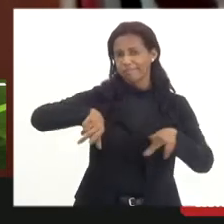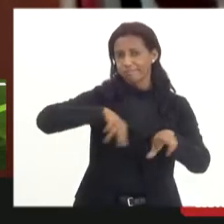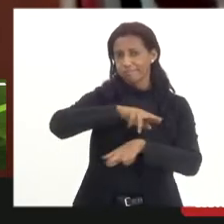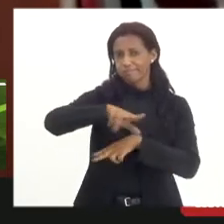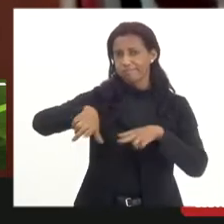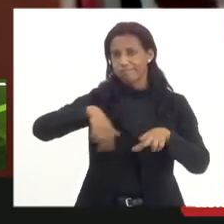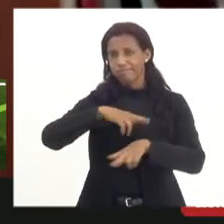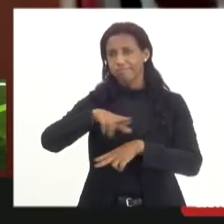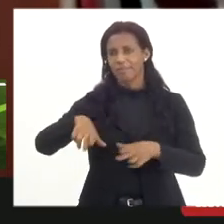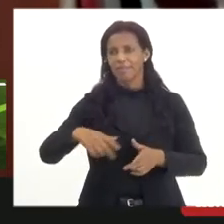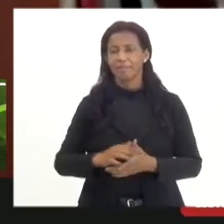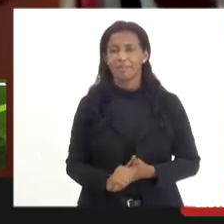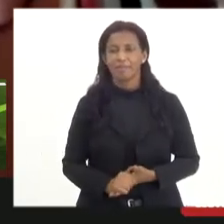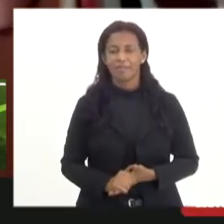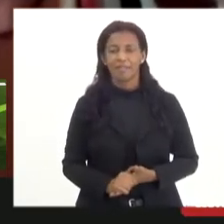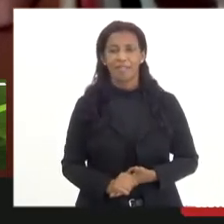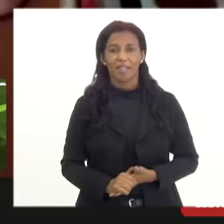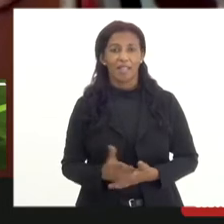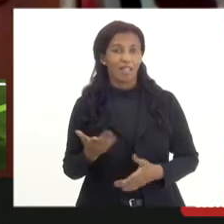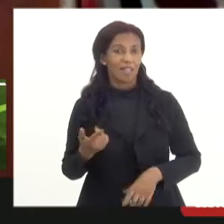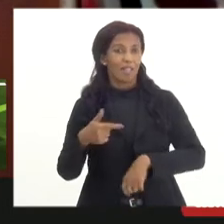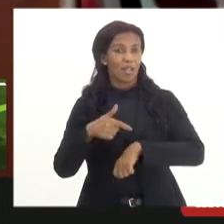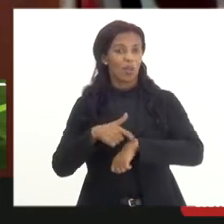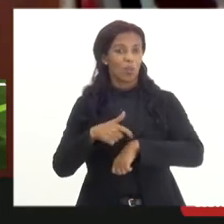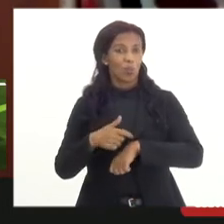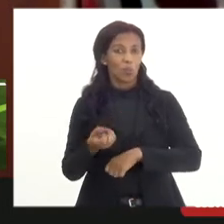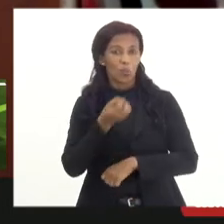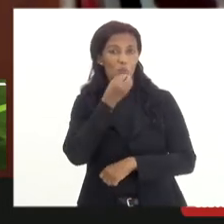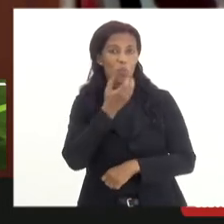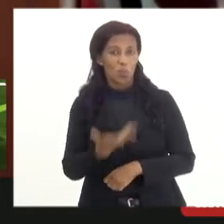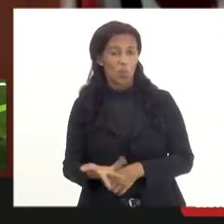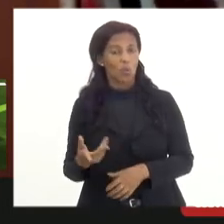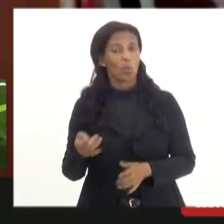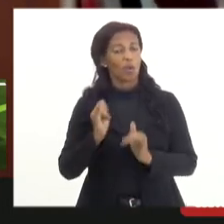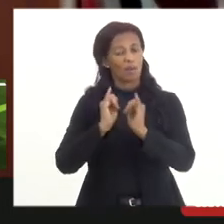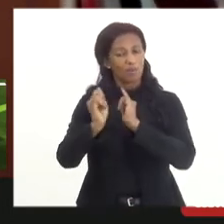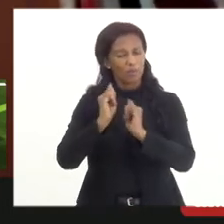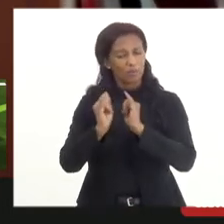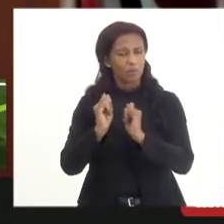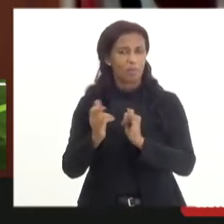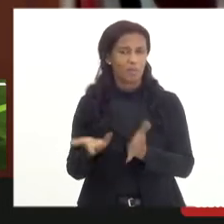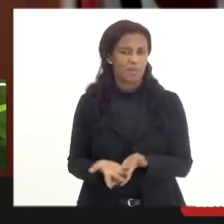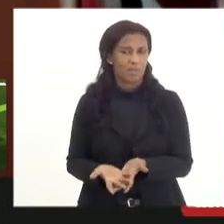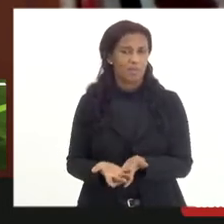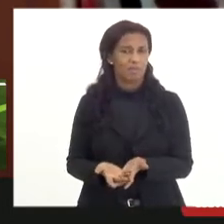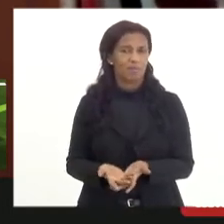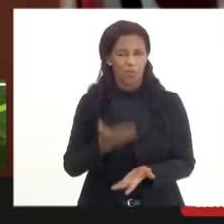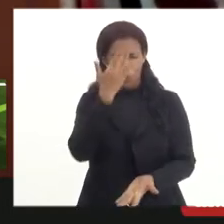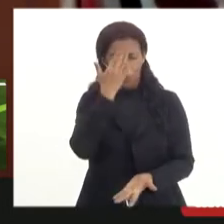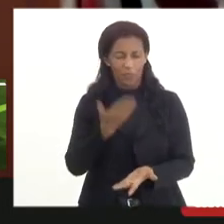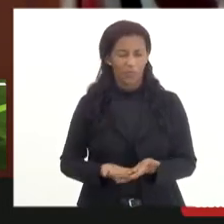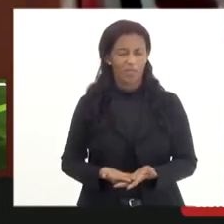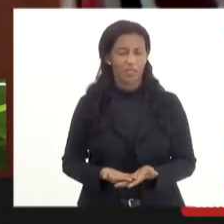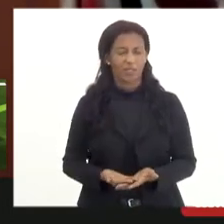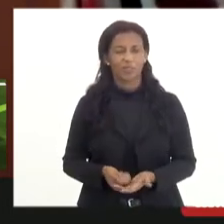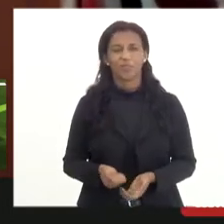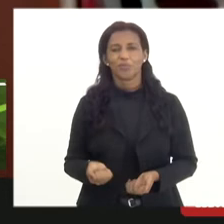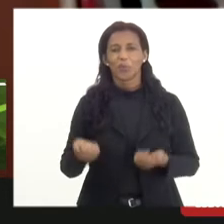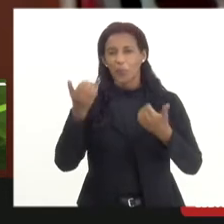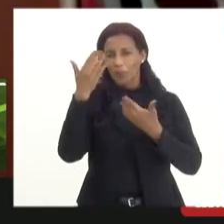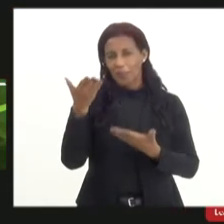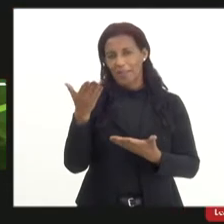entrar no círculo virtuoso, esses são os dados, acho que a gente tem que ser realista no diagnóstico e otimista na ação. Obrigado,